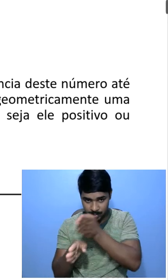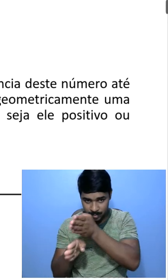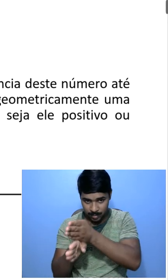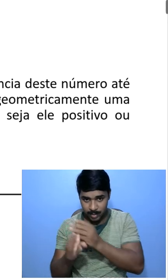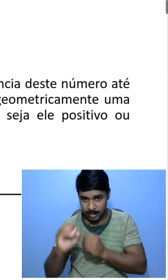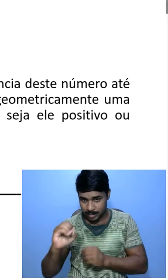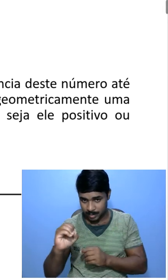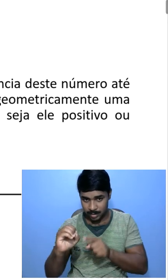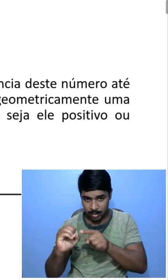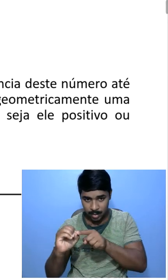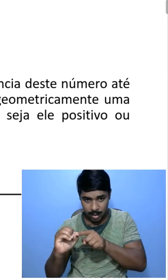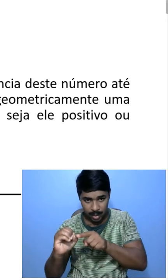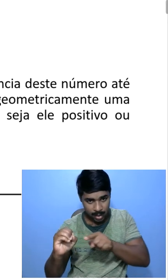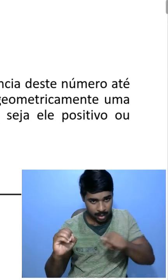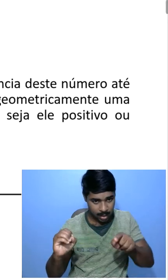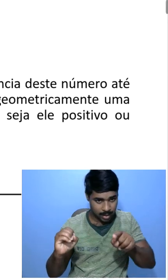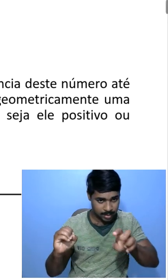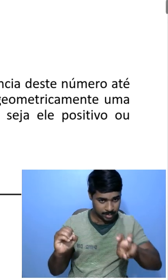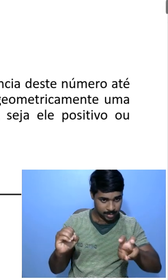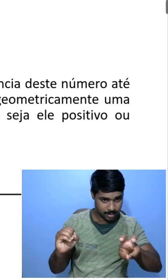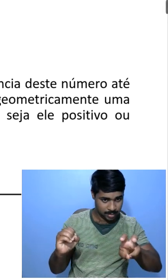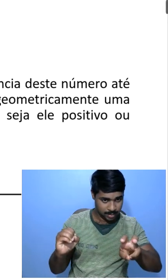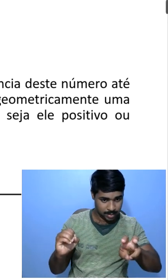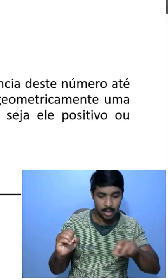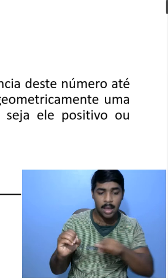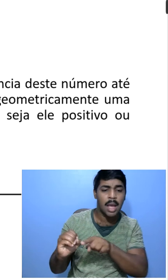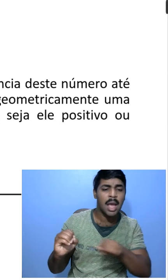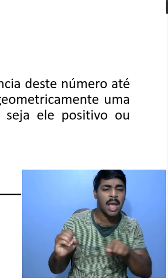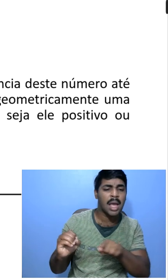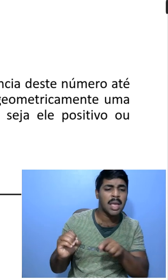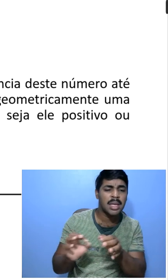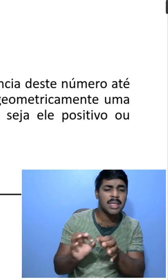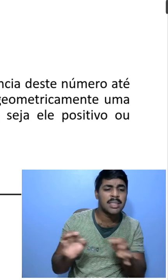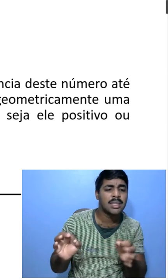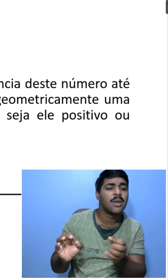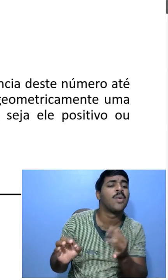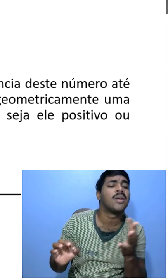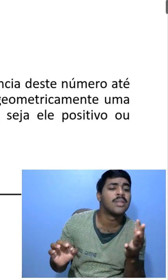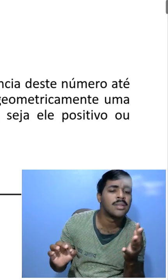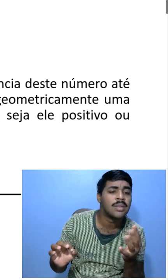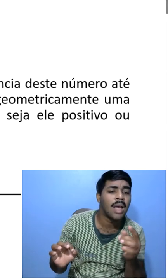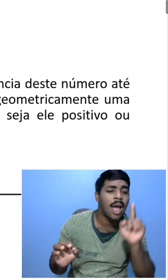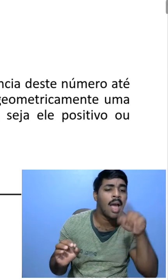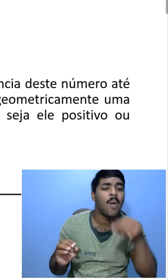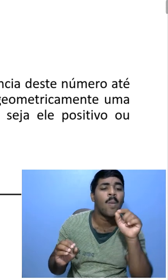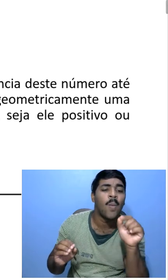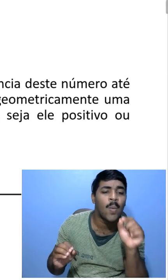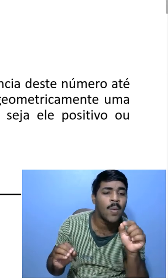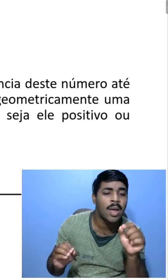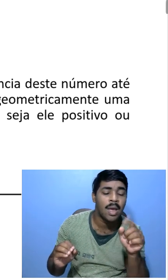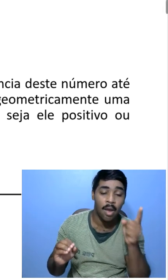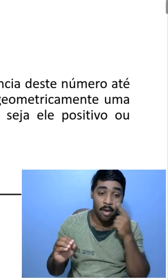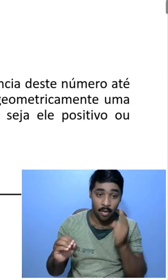número 5, são quantas unidades? São 5 unidades. Então, nós indicamos assim, ó, que o módulo